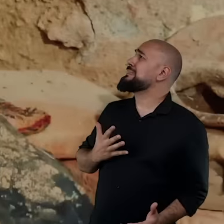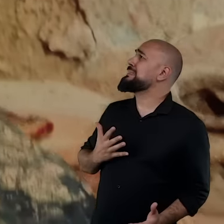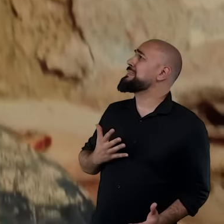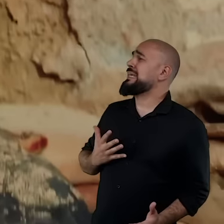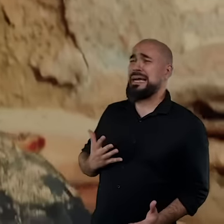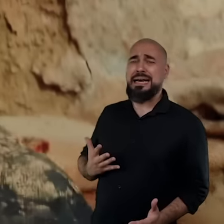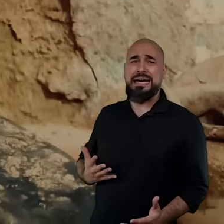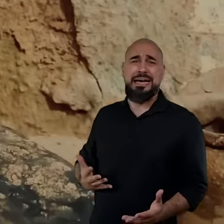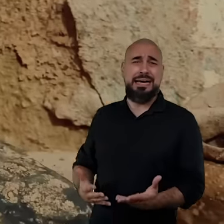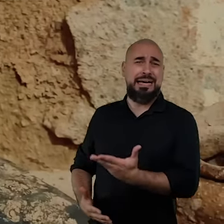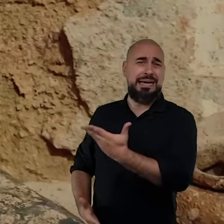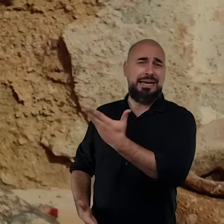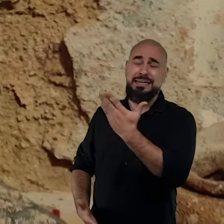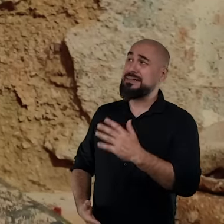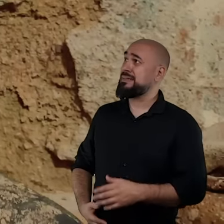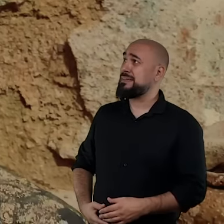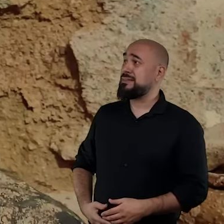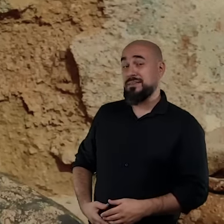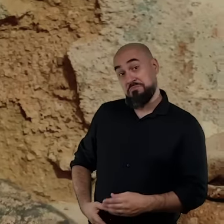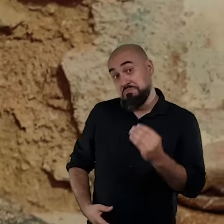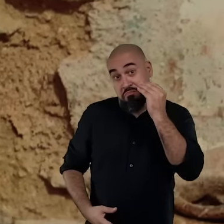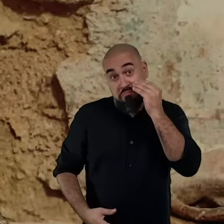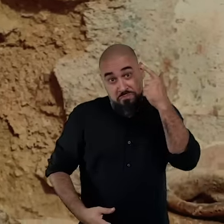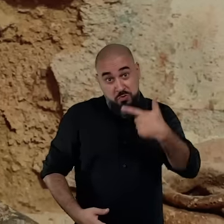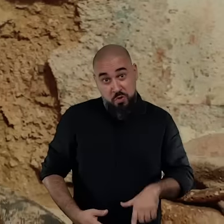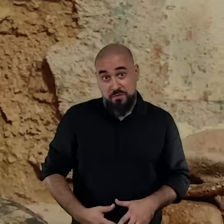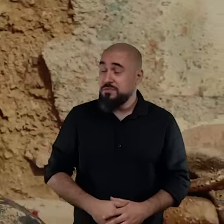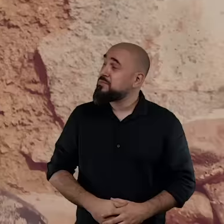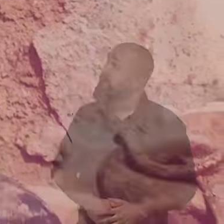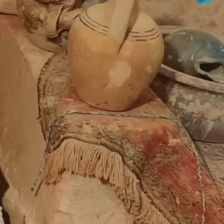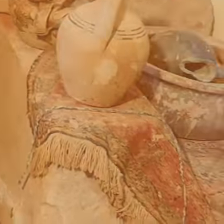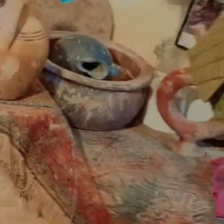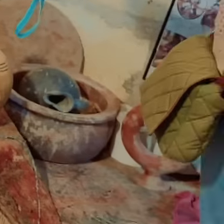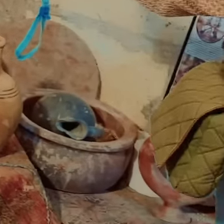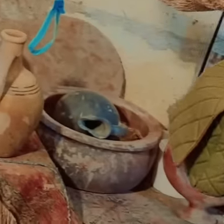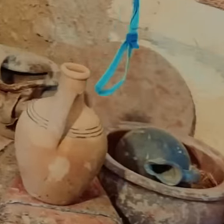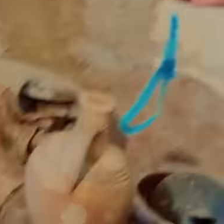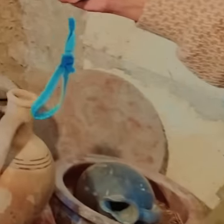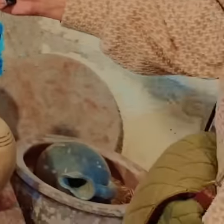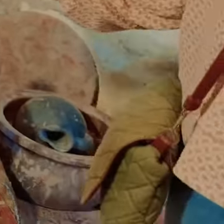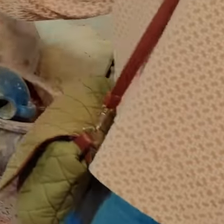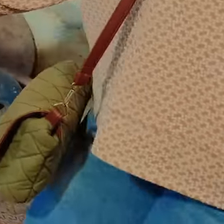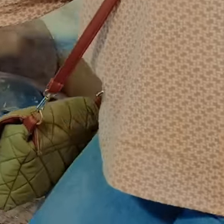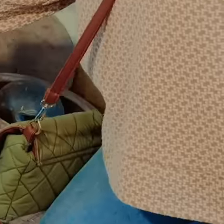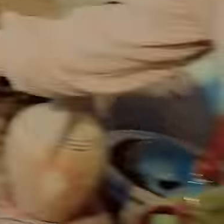Não! Vou tentar de novo, again.